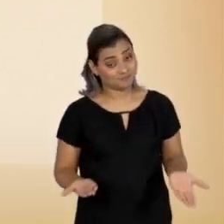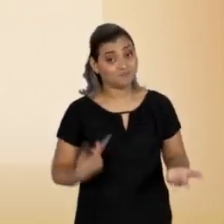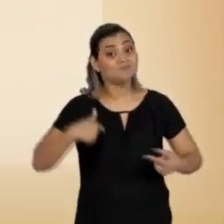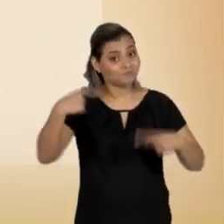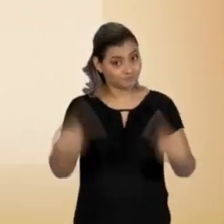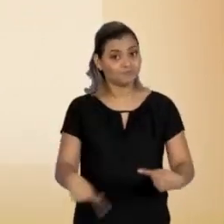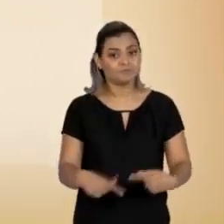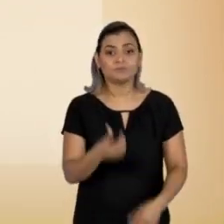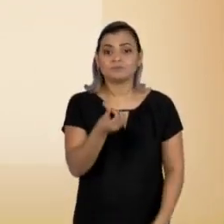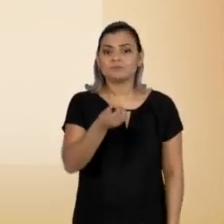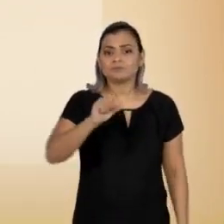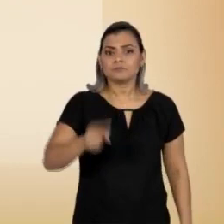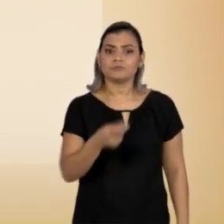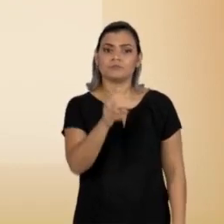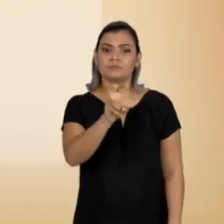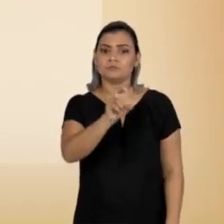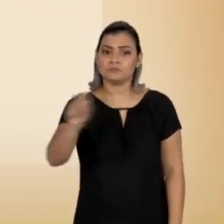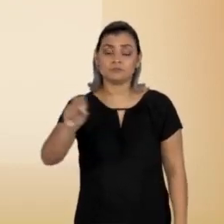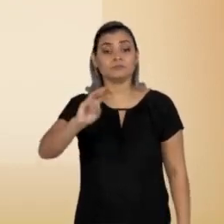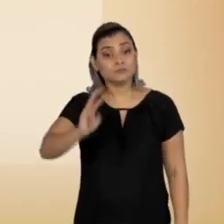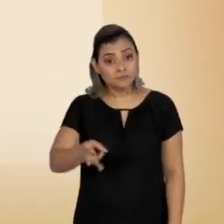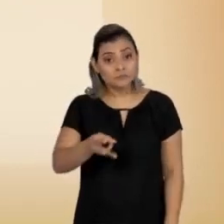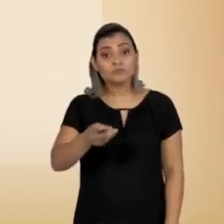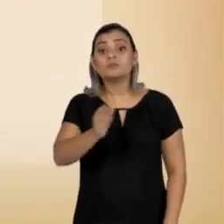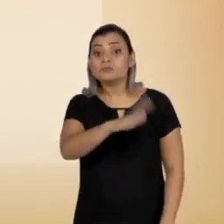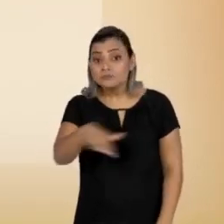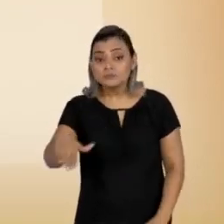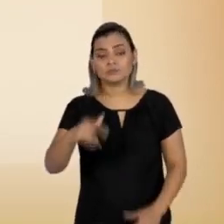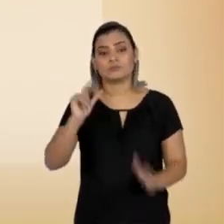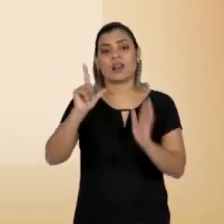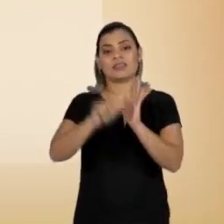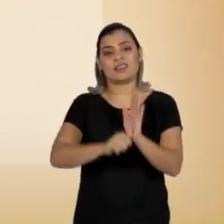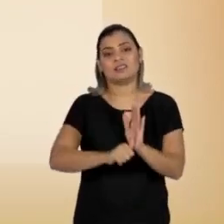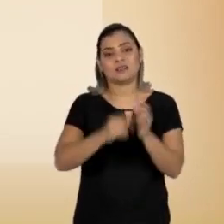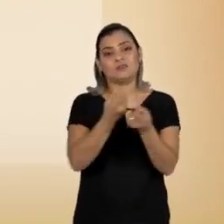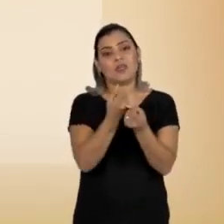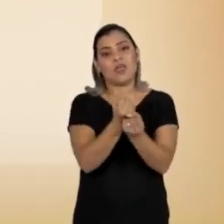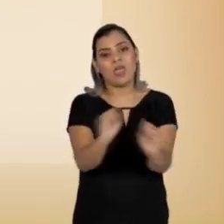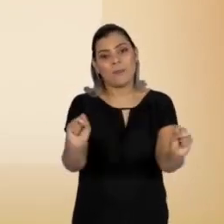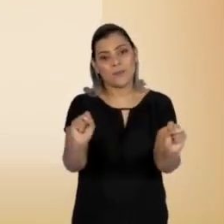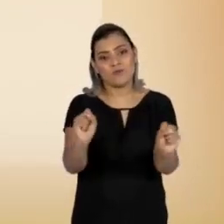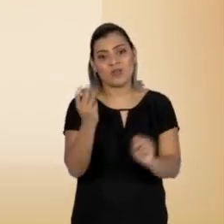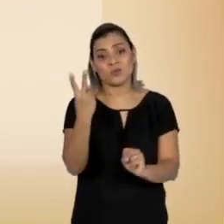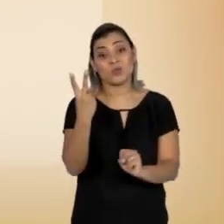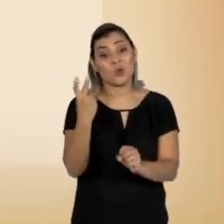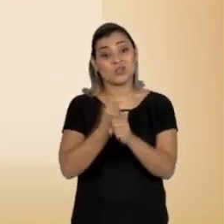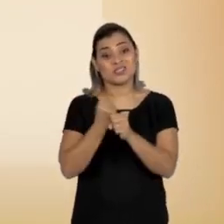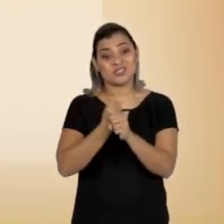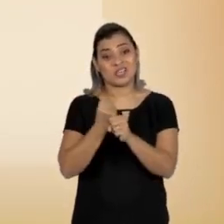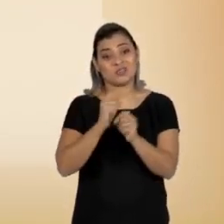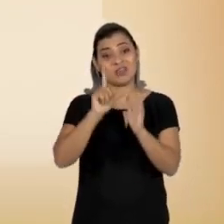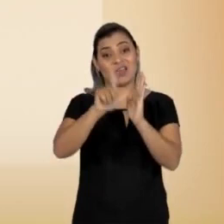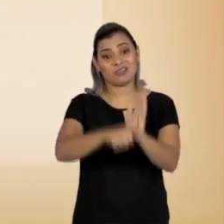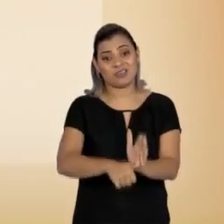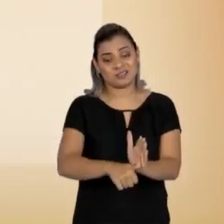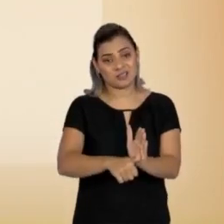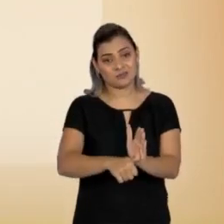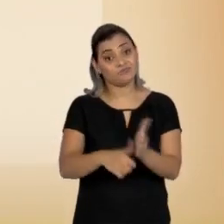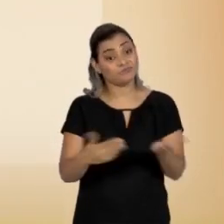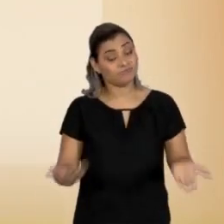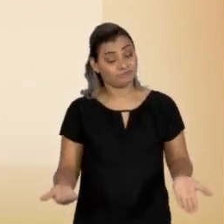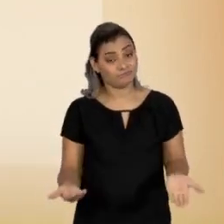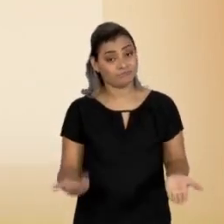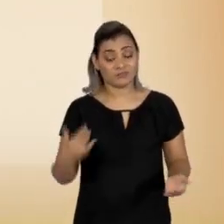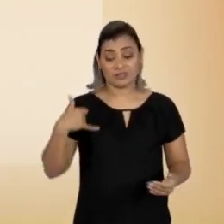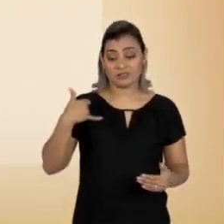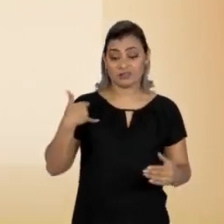desafio: 6,5 milhões de adolescentes estão atrasados no mínimo 2 anos em relação à série adequada para a idade.